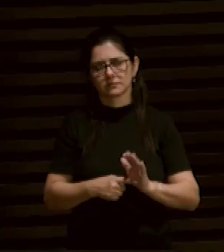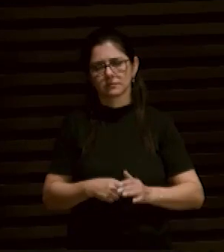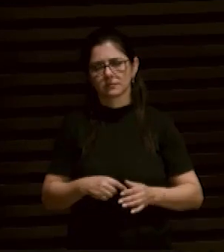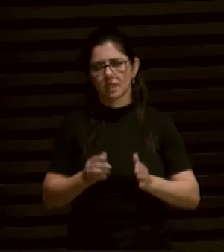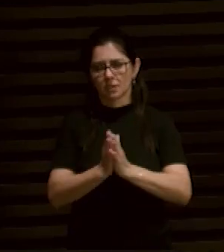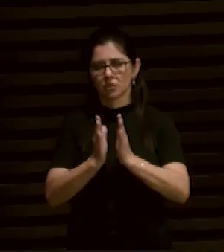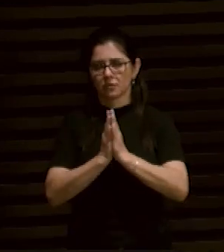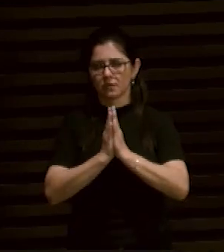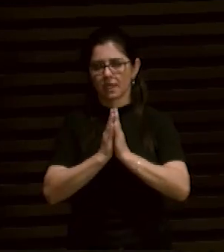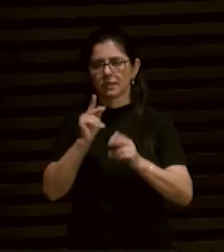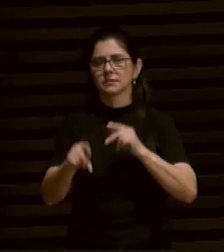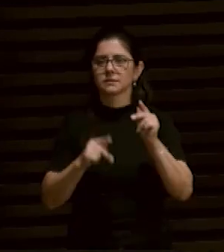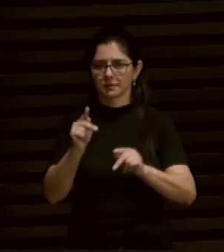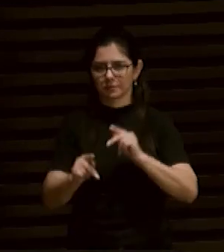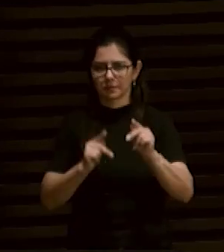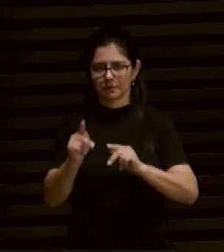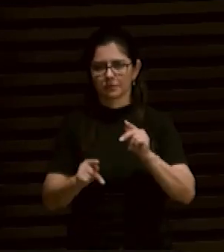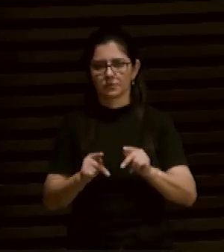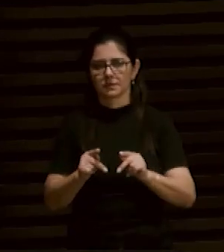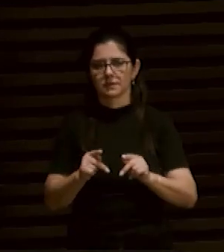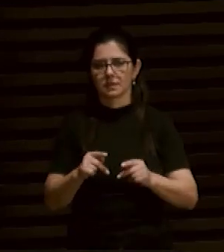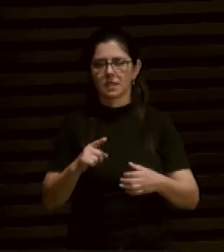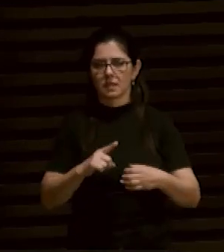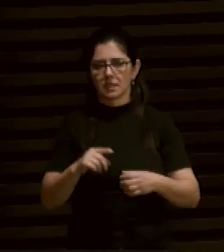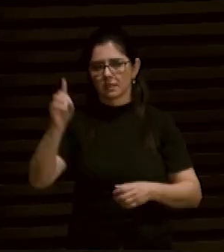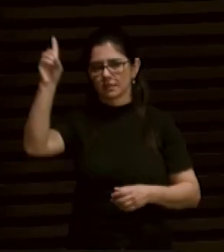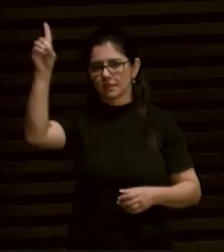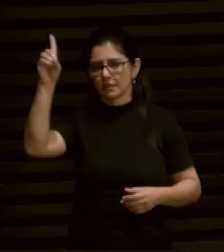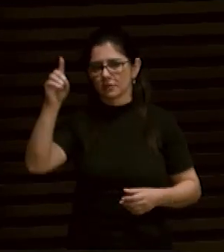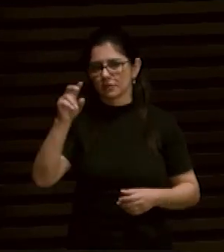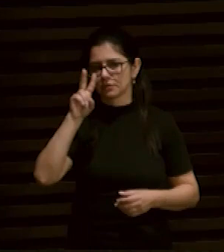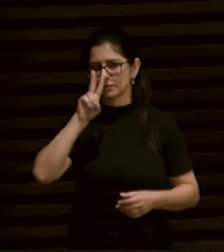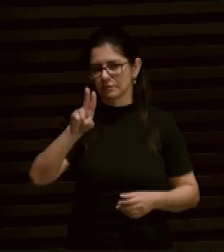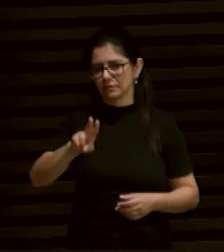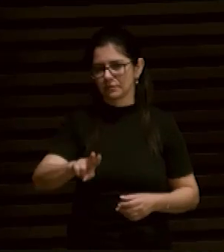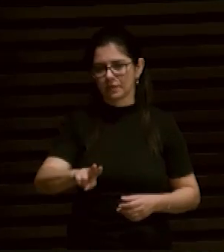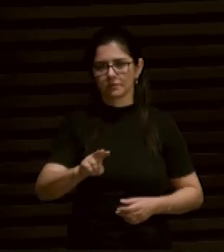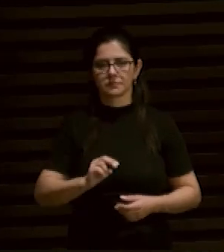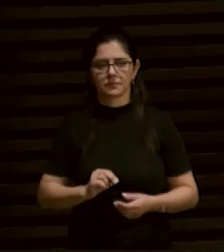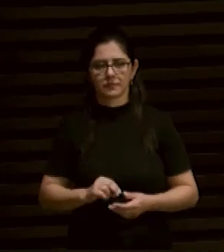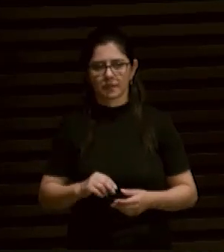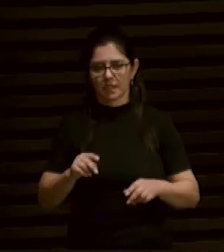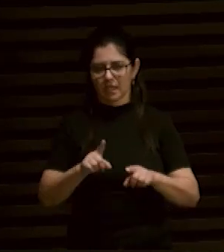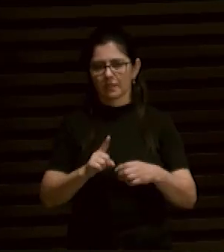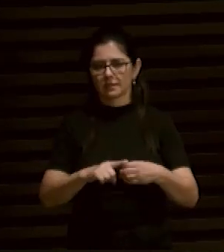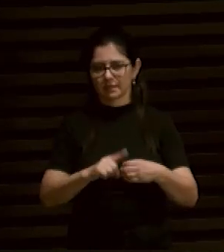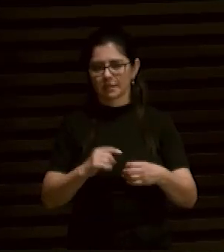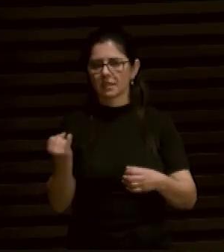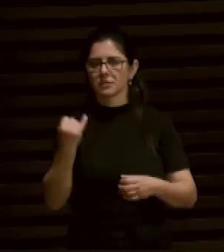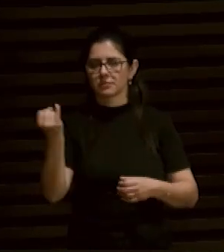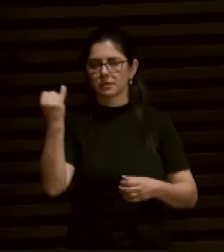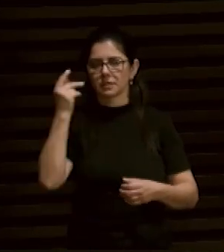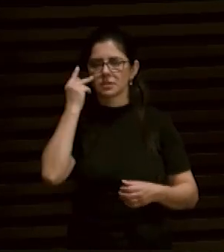nós aprendemos aqui, meus irmãos, que a cidade de Nínive ela era importante para Deus. Isso é uma coisa muito curiosa. É legal pensar